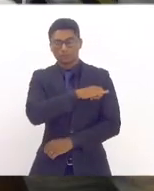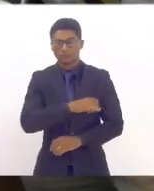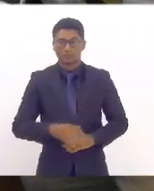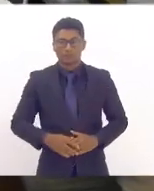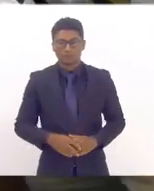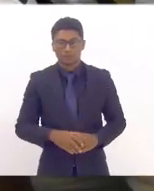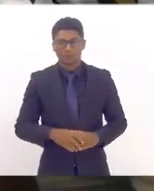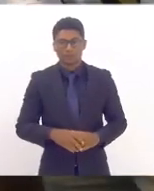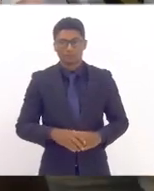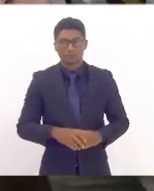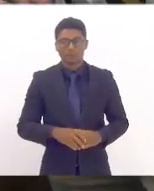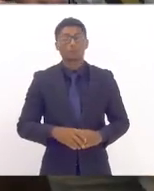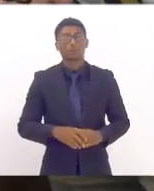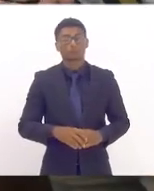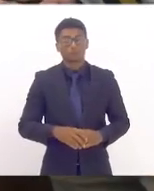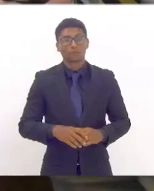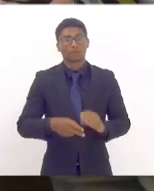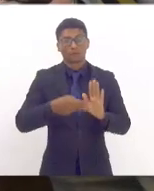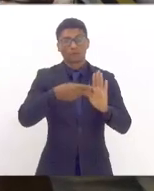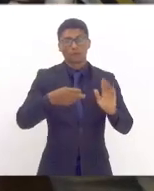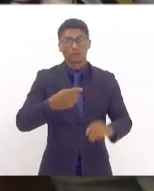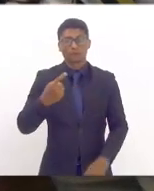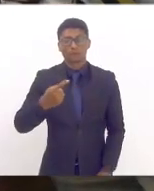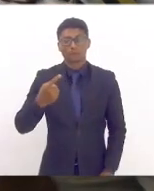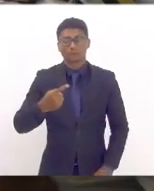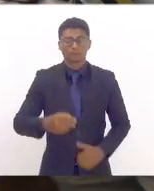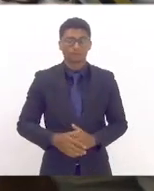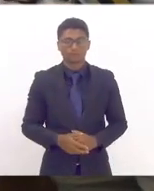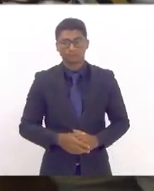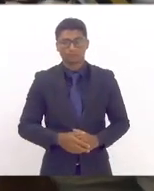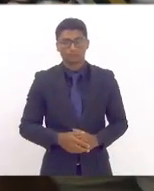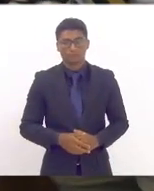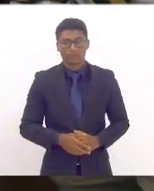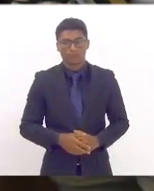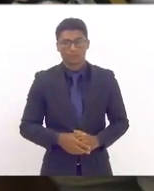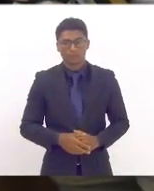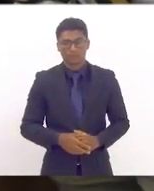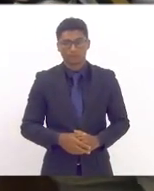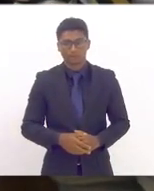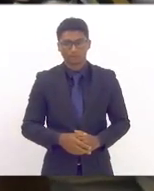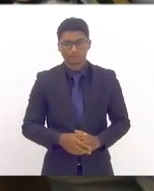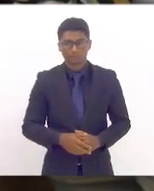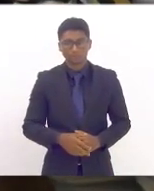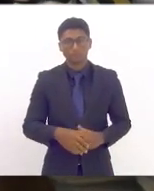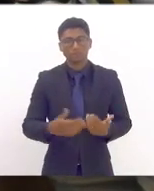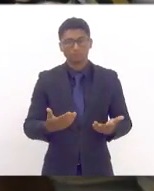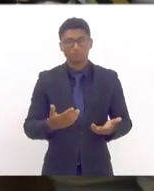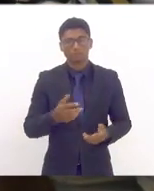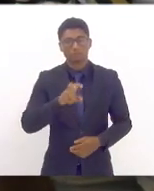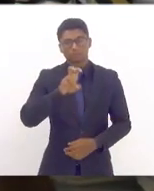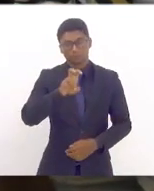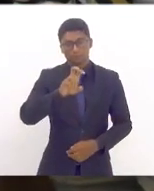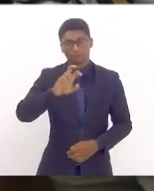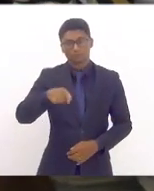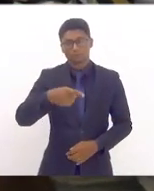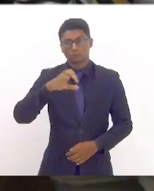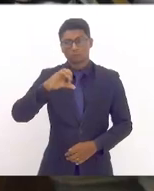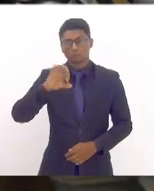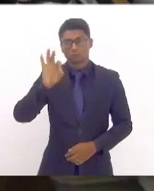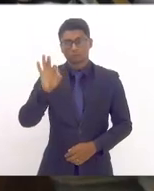vai para o artigo primeiro fica concedida recomposição de 5,9%